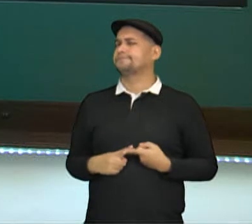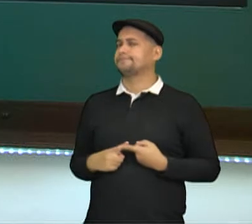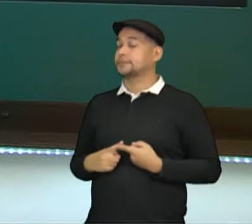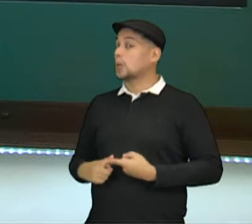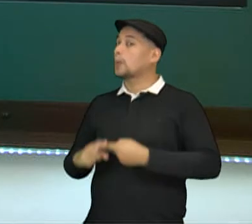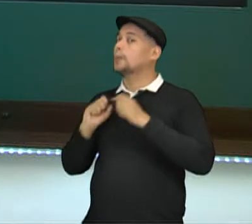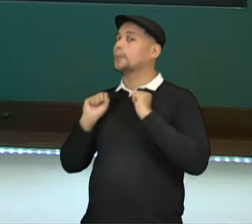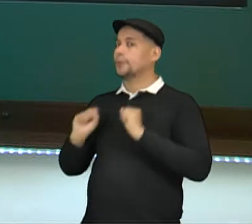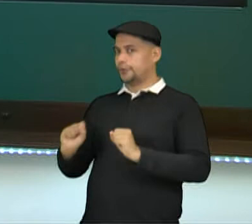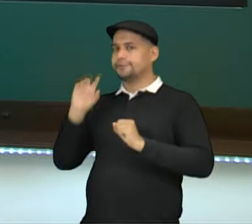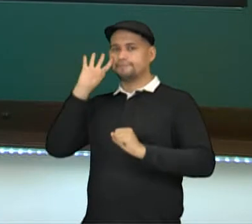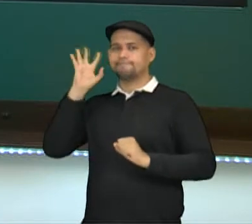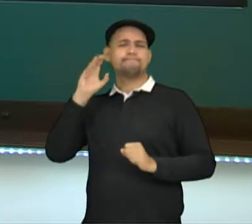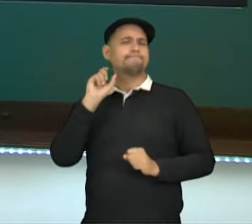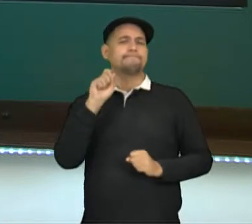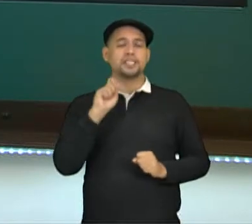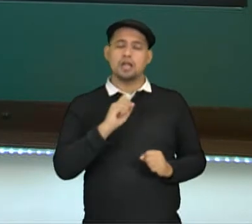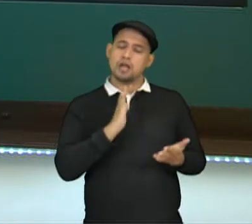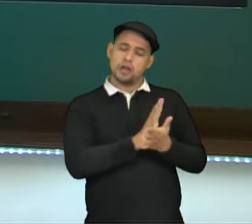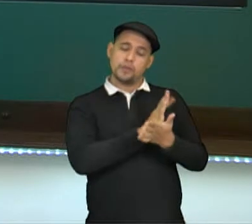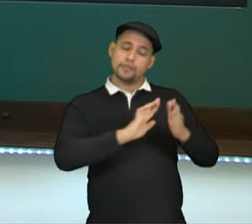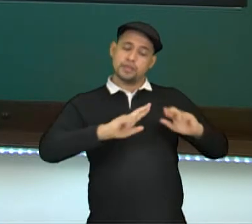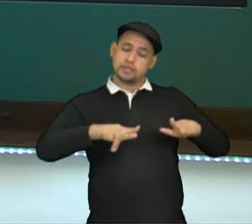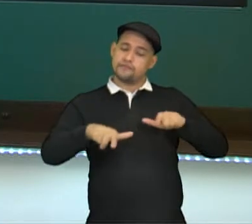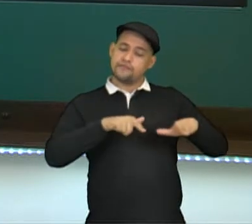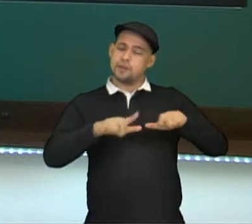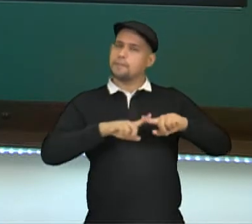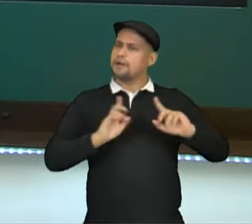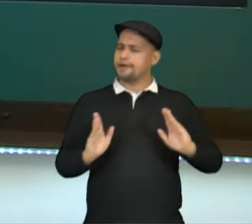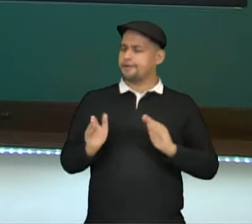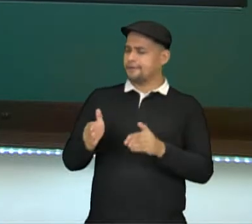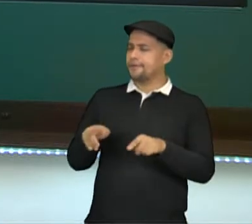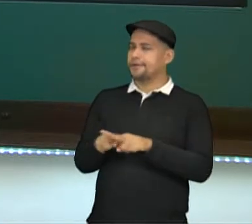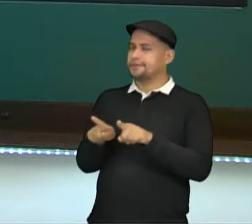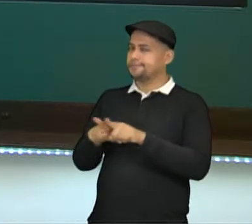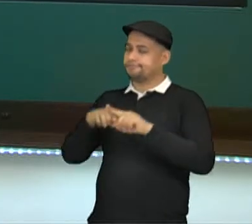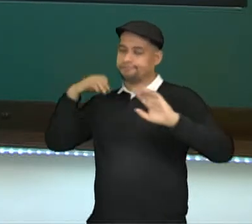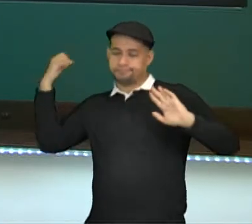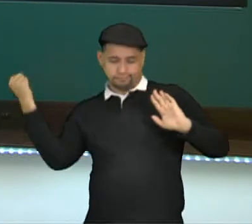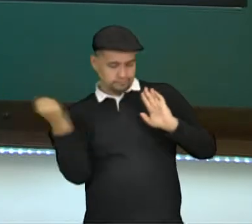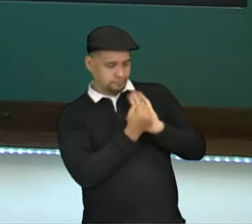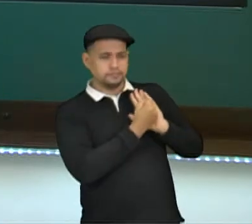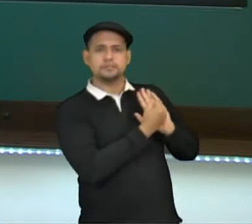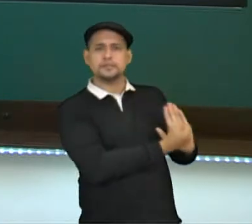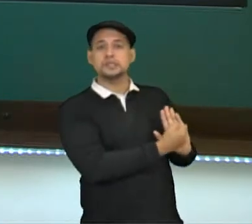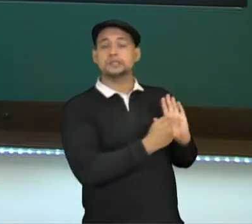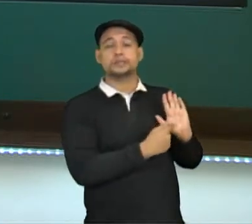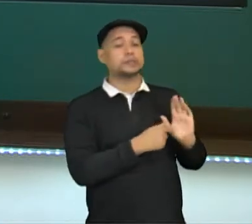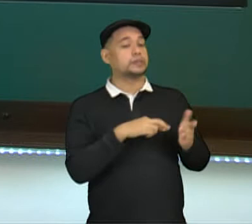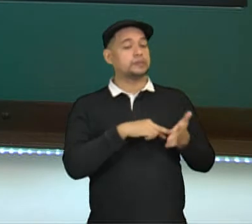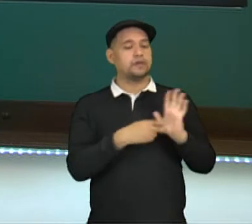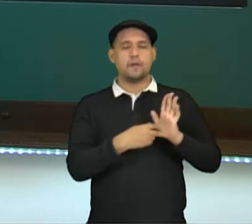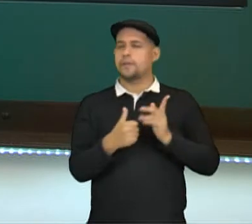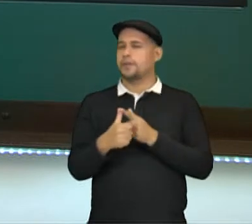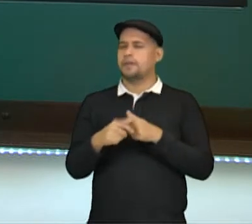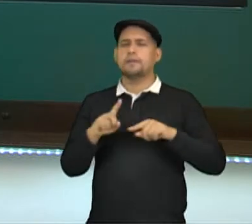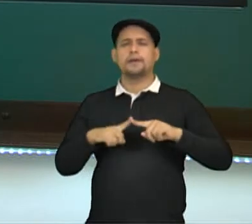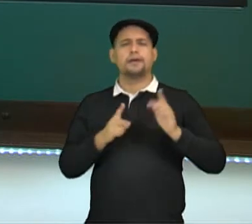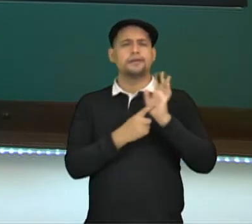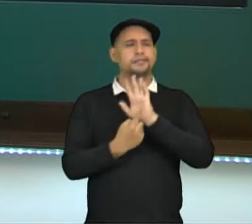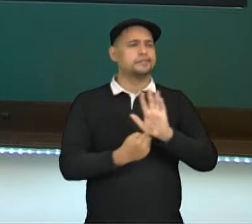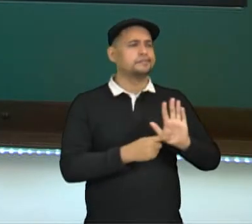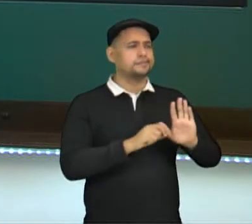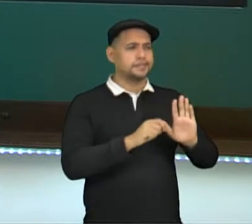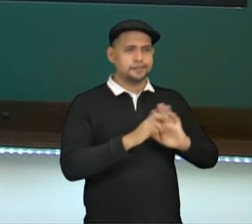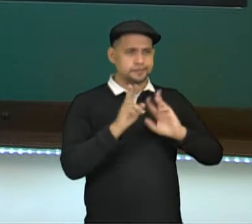Pode ter tido outros trabalhos, só que esse trabalho que ficou mais emblemático, então por isso que é considerado o primeiro. Ele está mostrando,